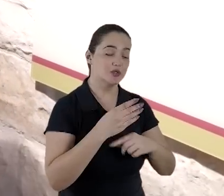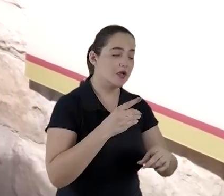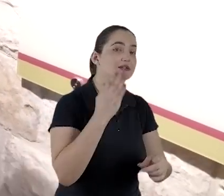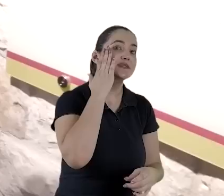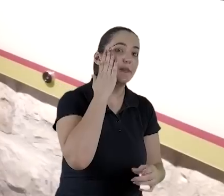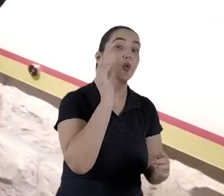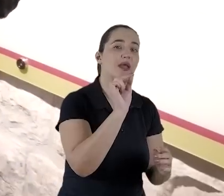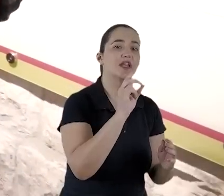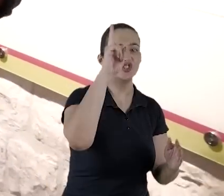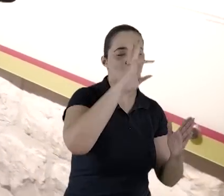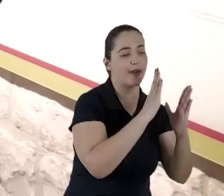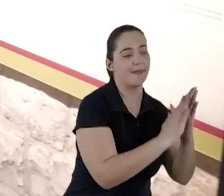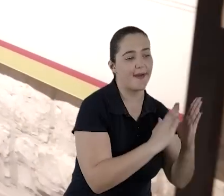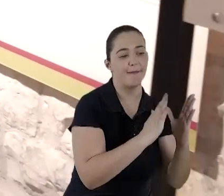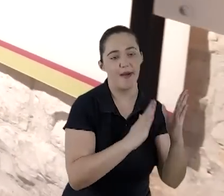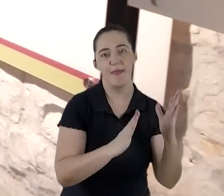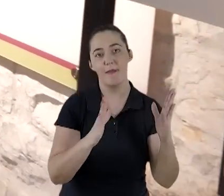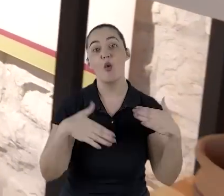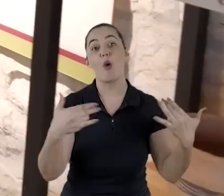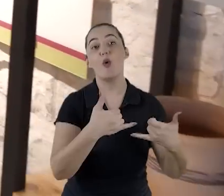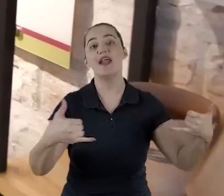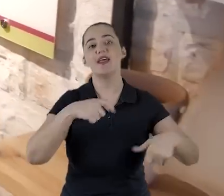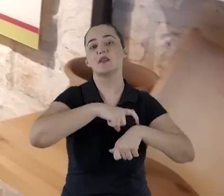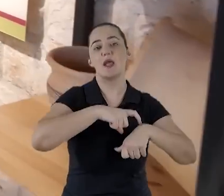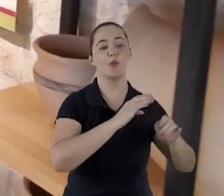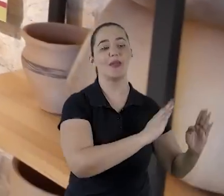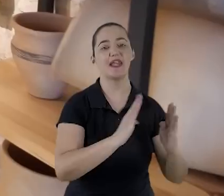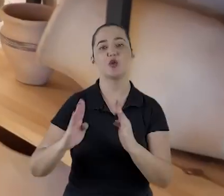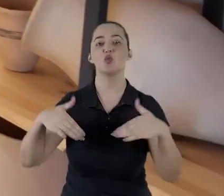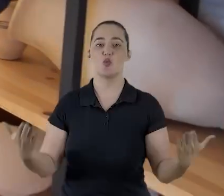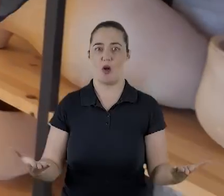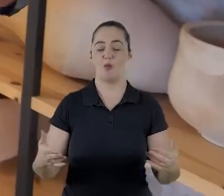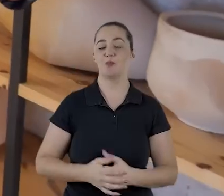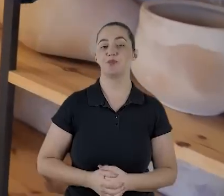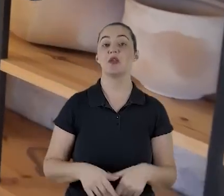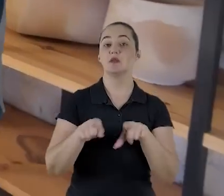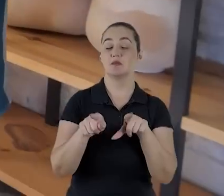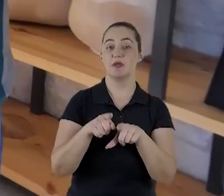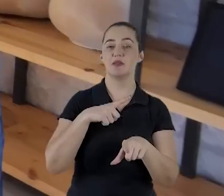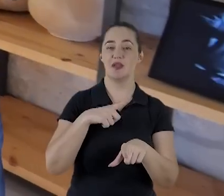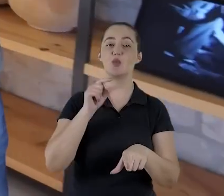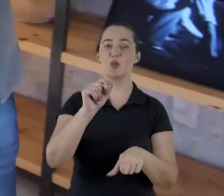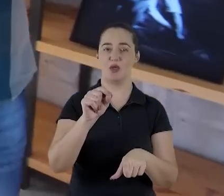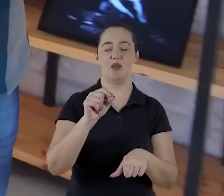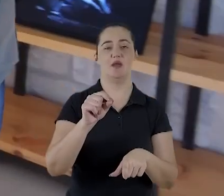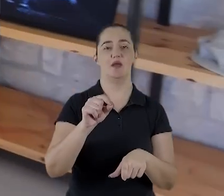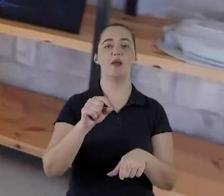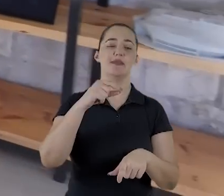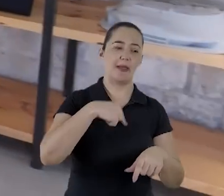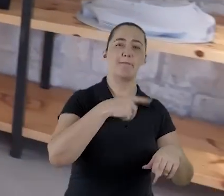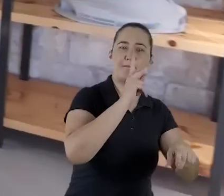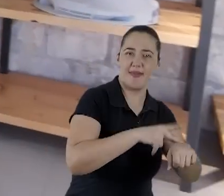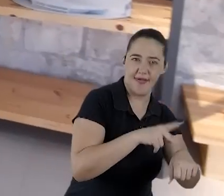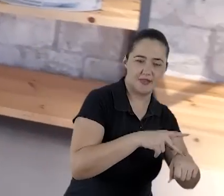a cronologia deste lugar chamado Meguido. Agora, além das cerâmicas, além dos mapas, eu comecei o